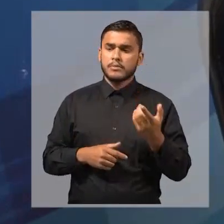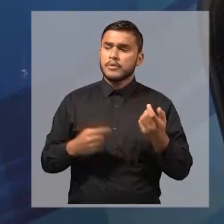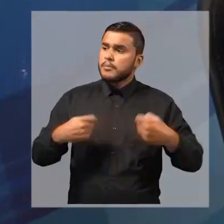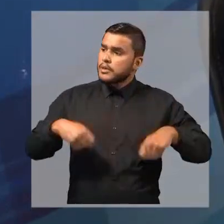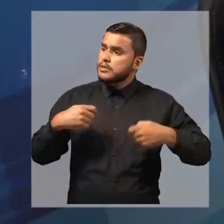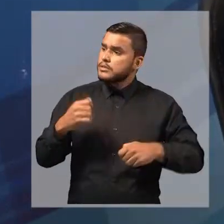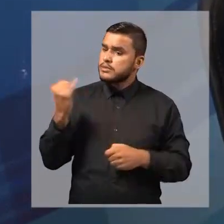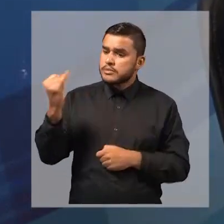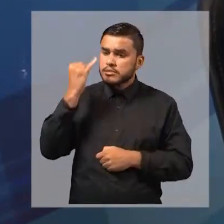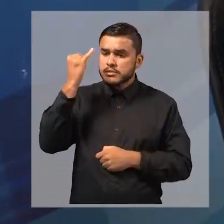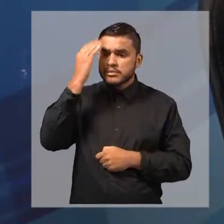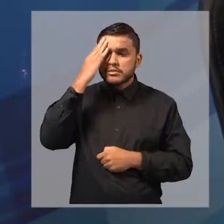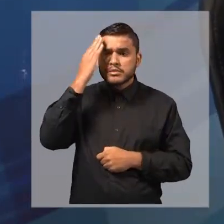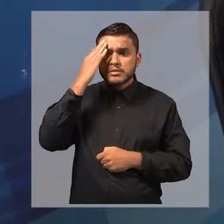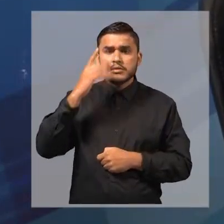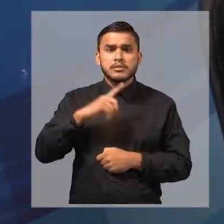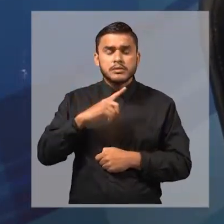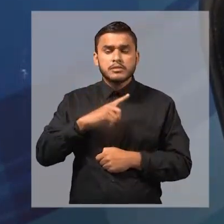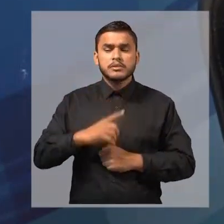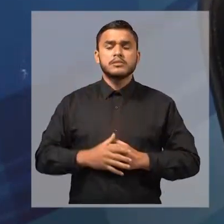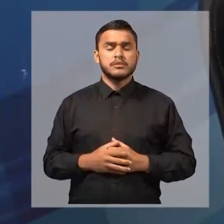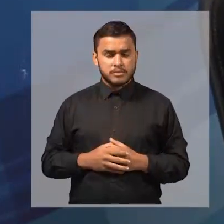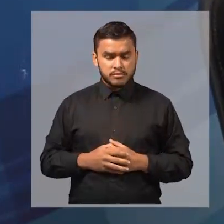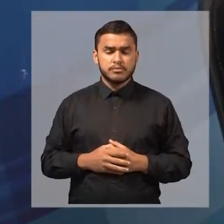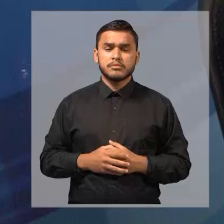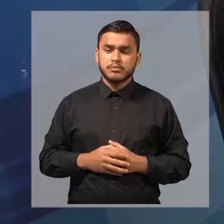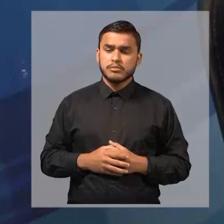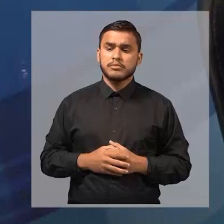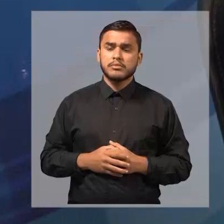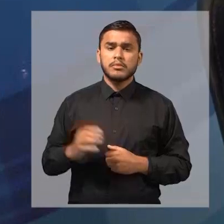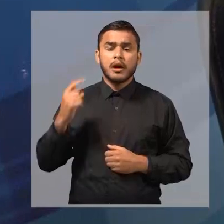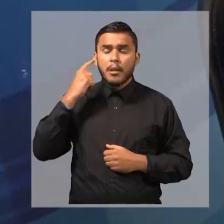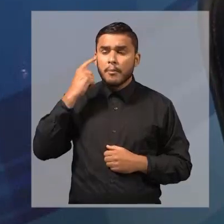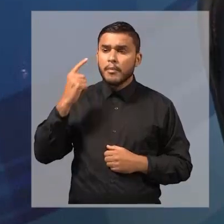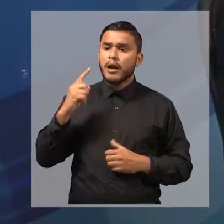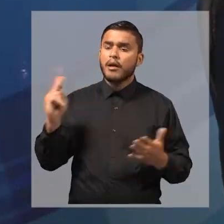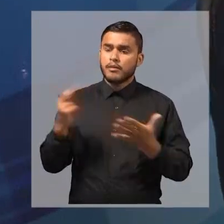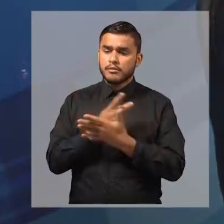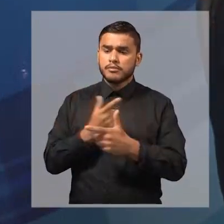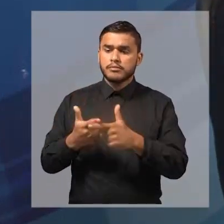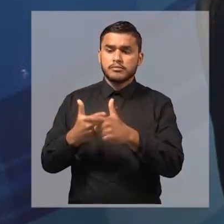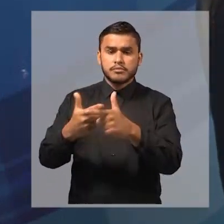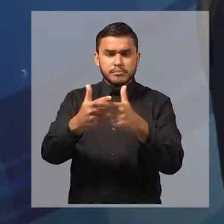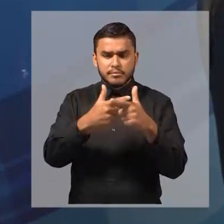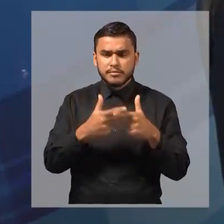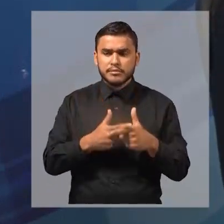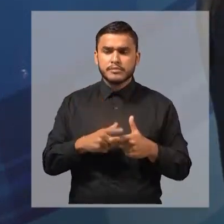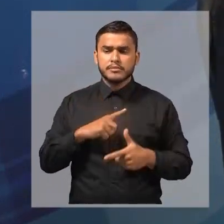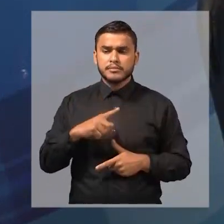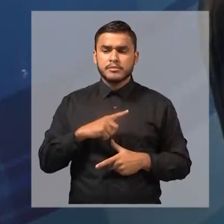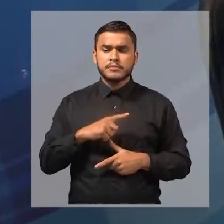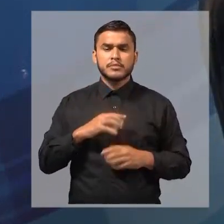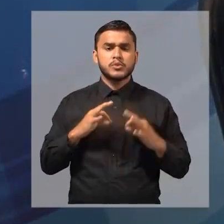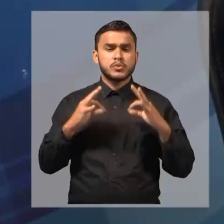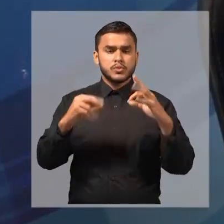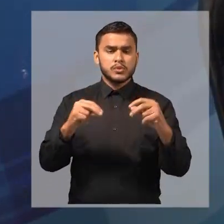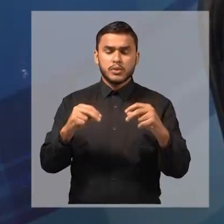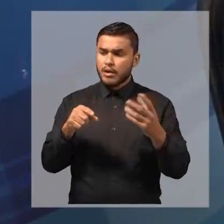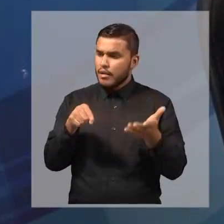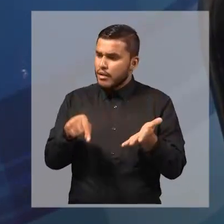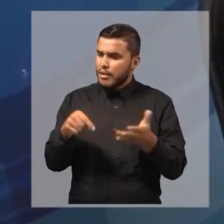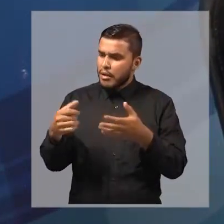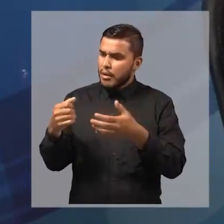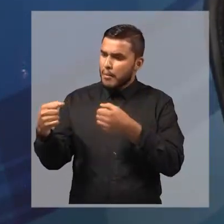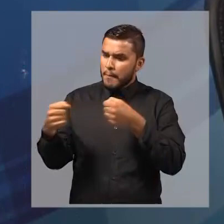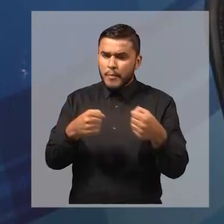importante, né, que passa por um momento de crise também, como as várias instituições brasileiras, mas